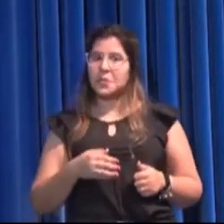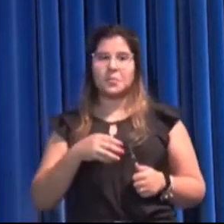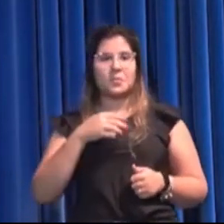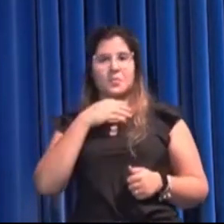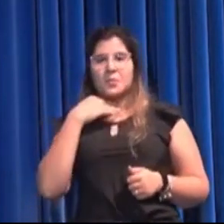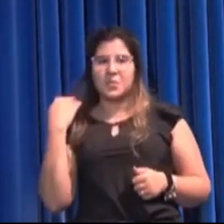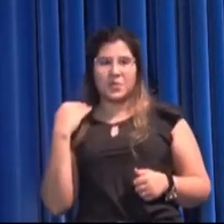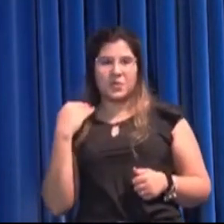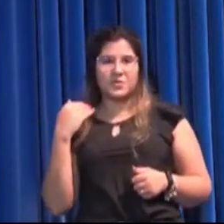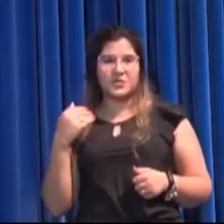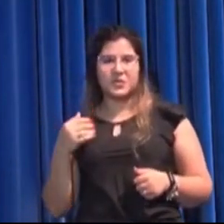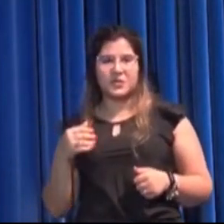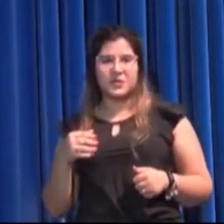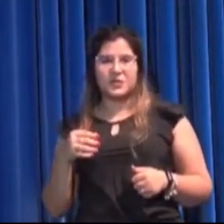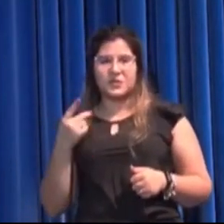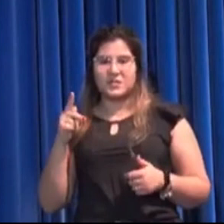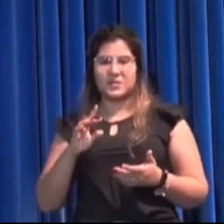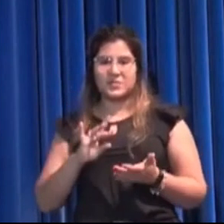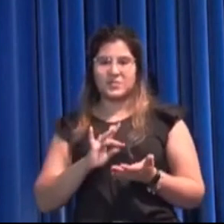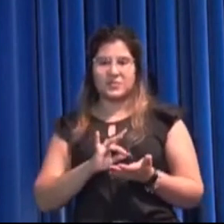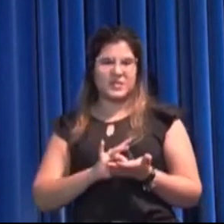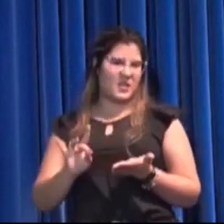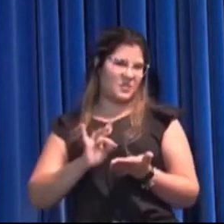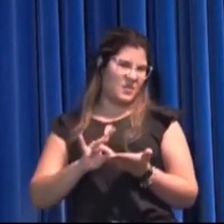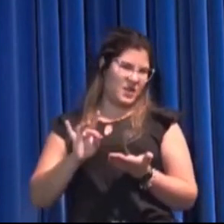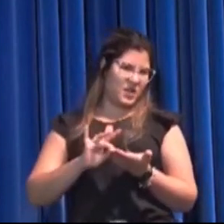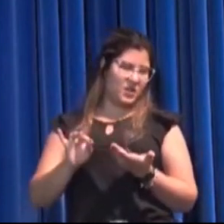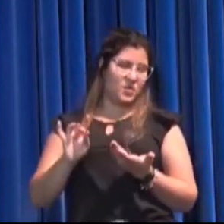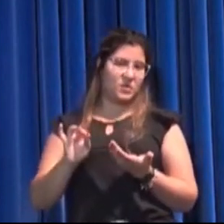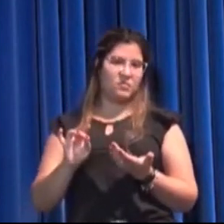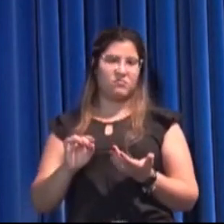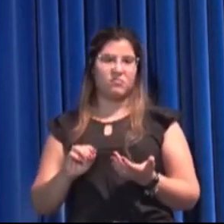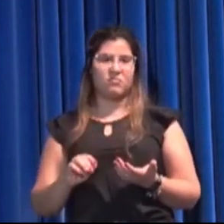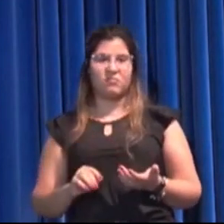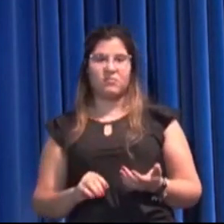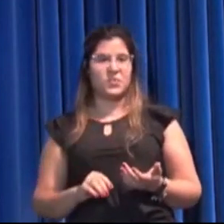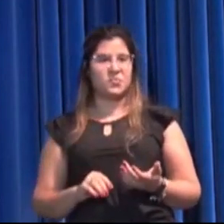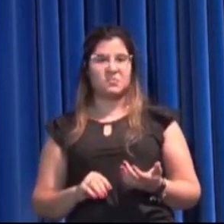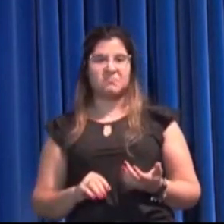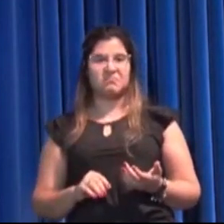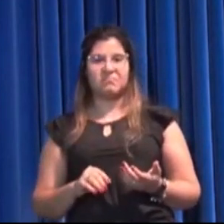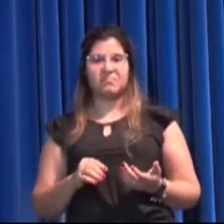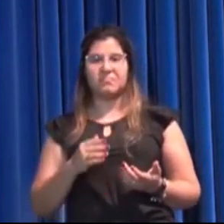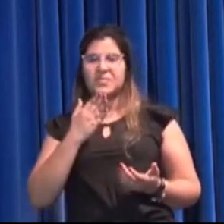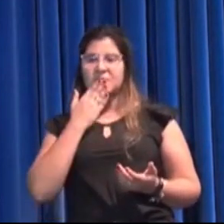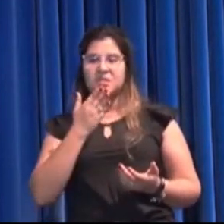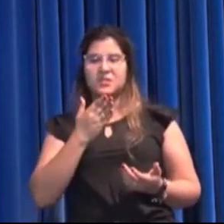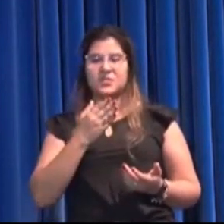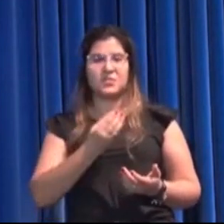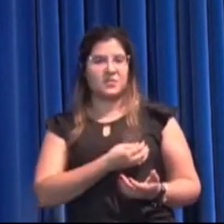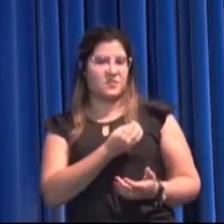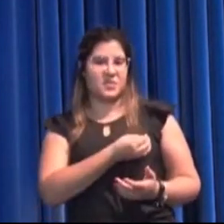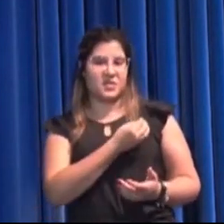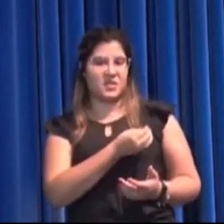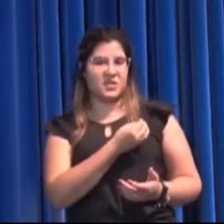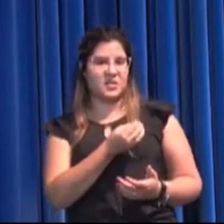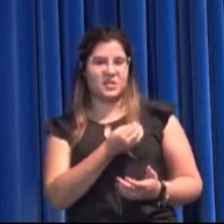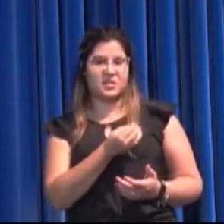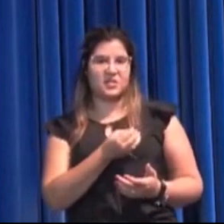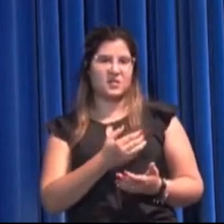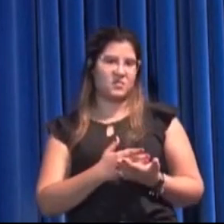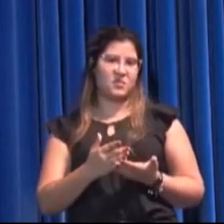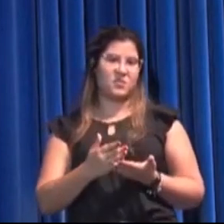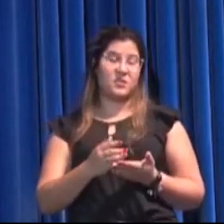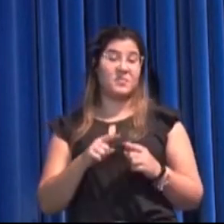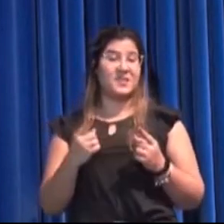que te aborrecem, nem tampouco pediste longevidade, mas sabedoria e